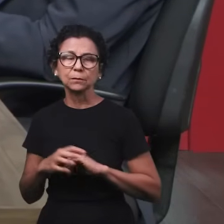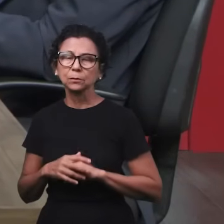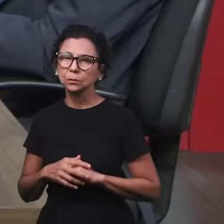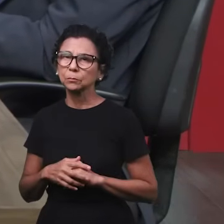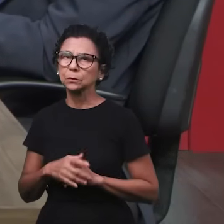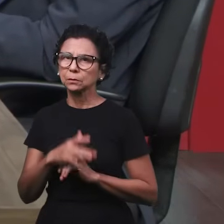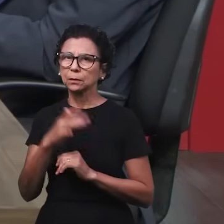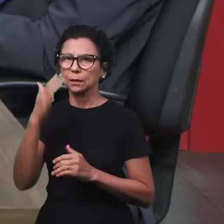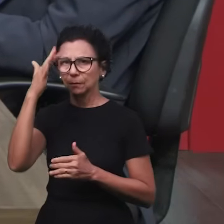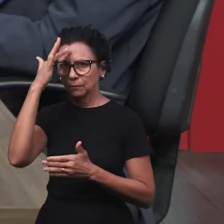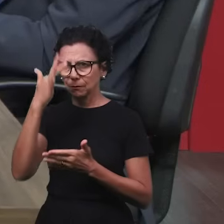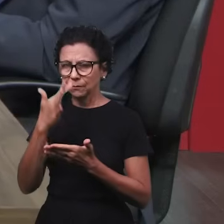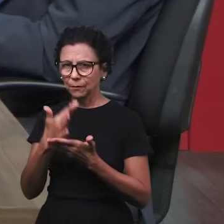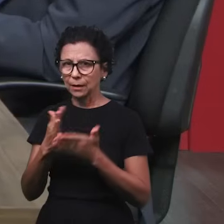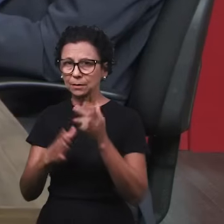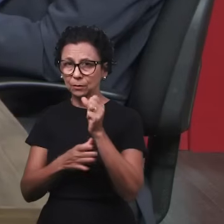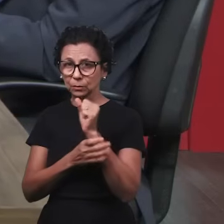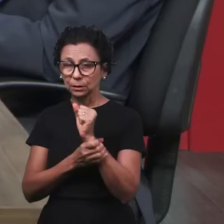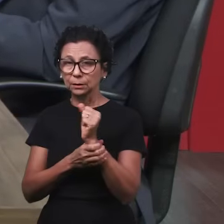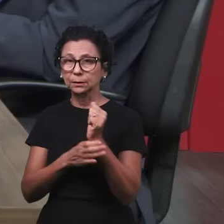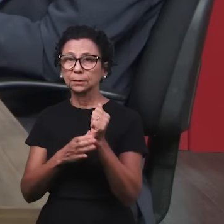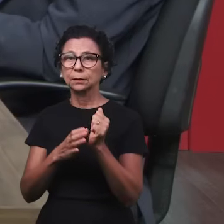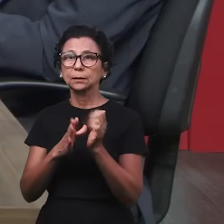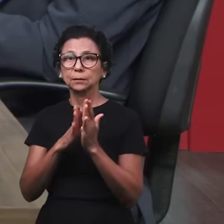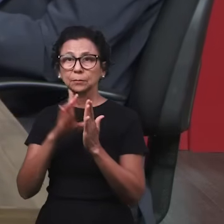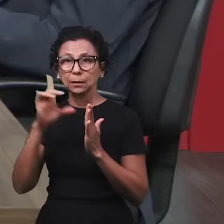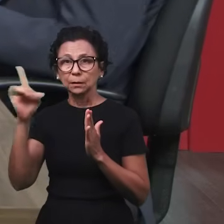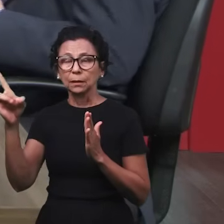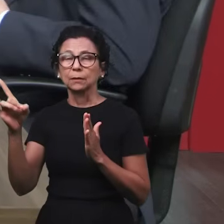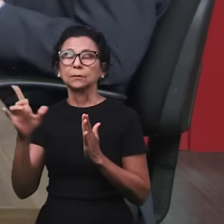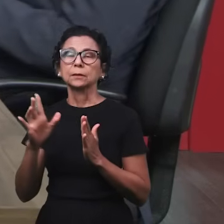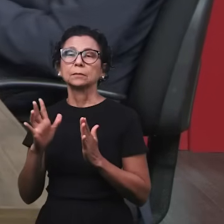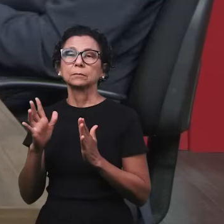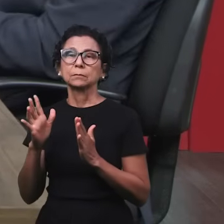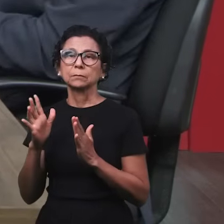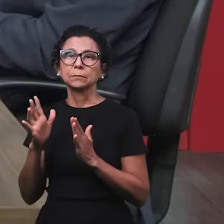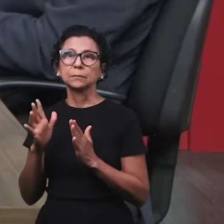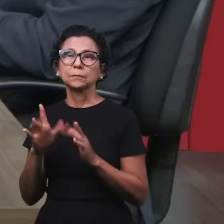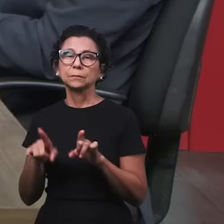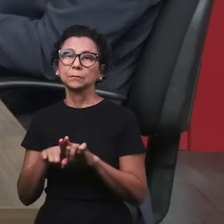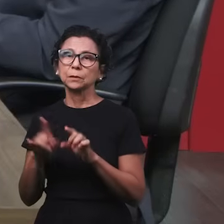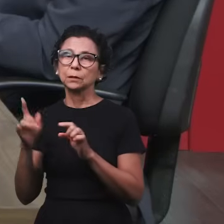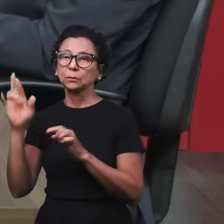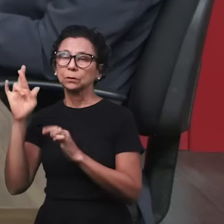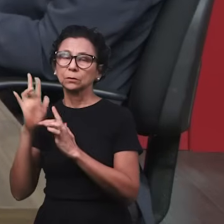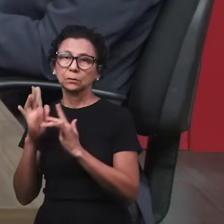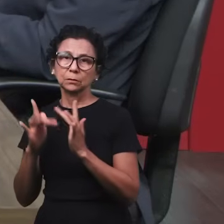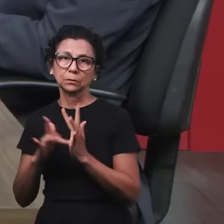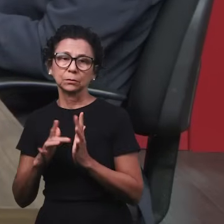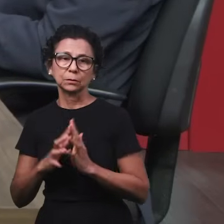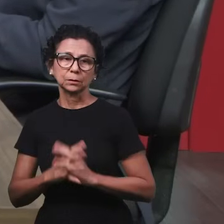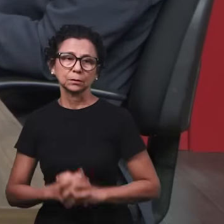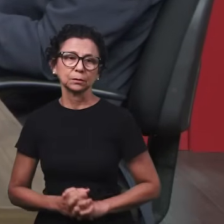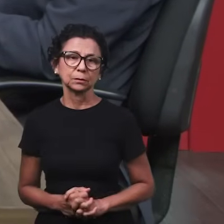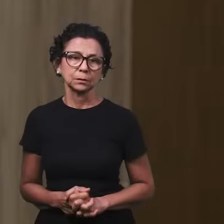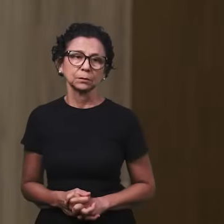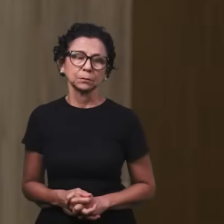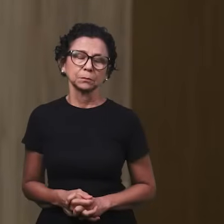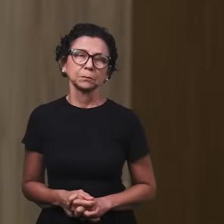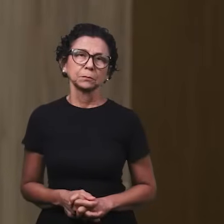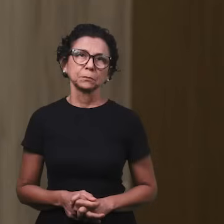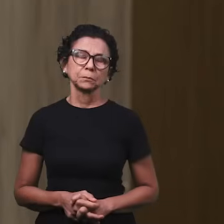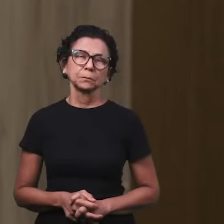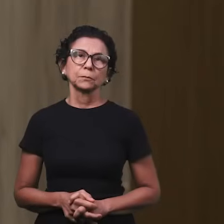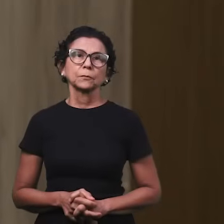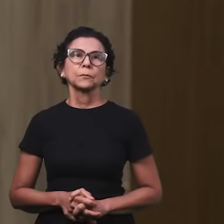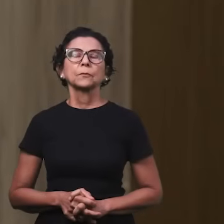No Senhor Jesus, na sua palavra. É muito importante esse aspecto, porque uma palavra que nós poderíamos deixar aqui, especialmente não